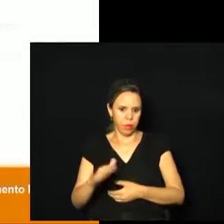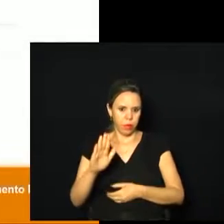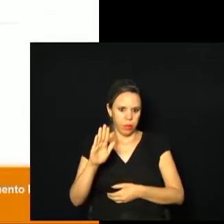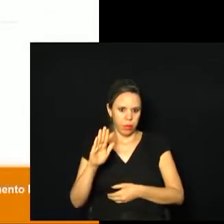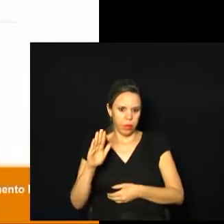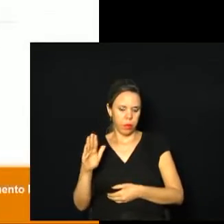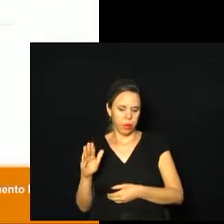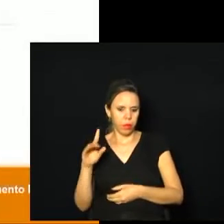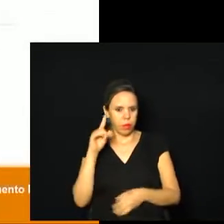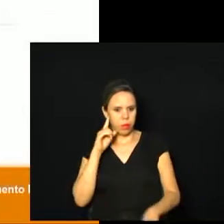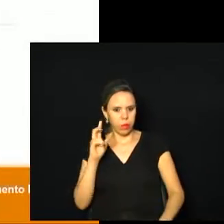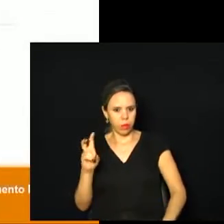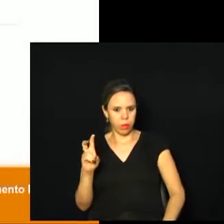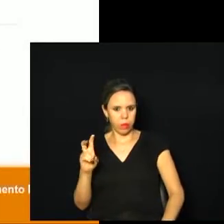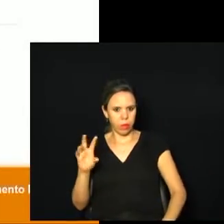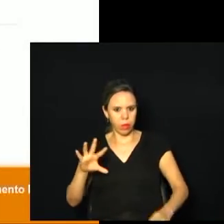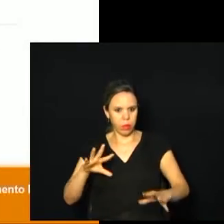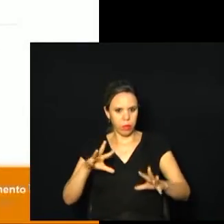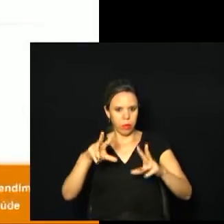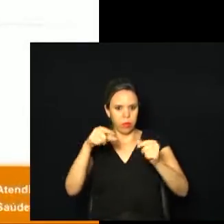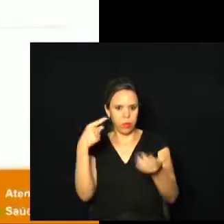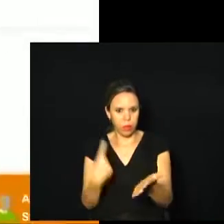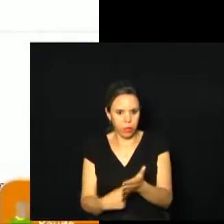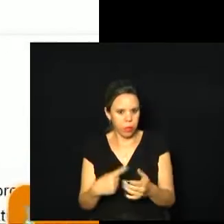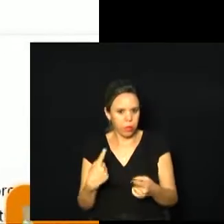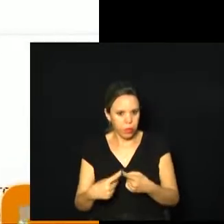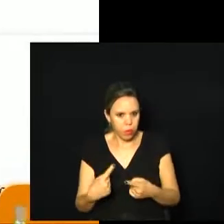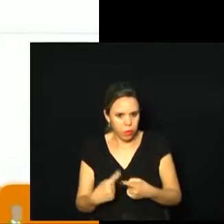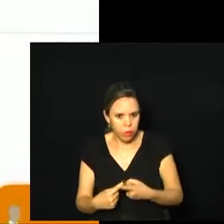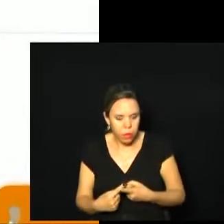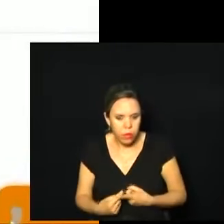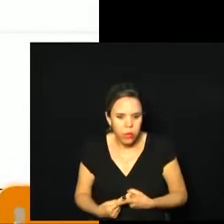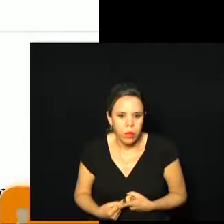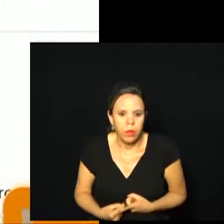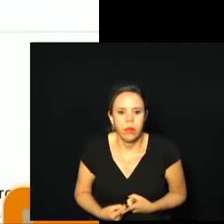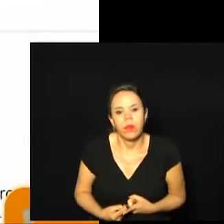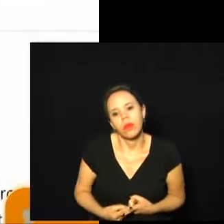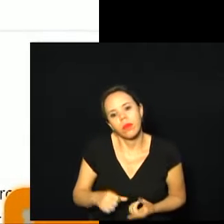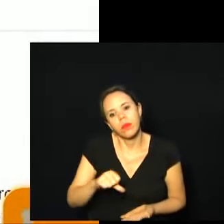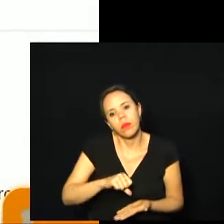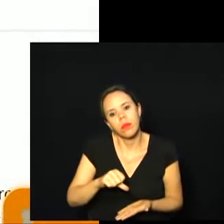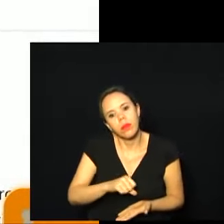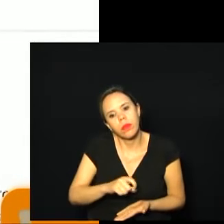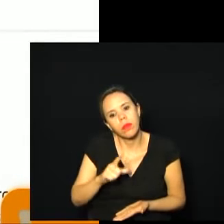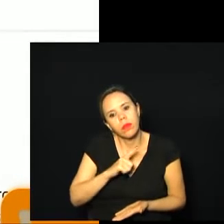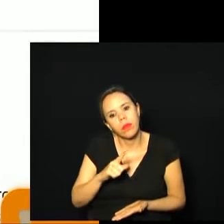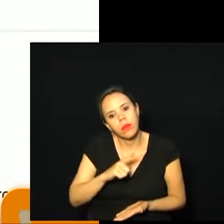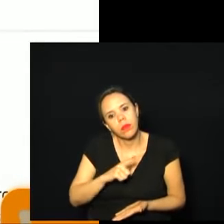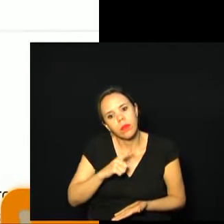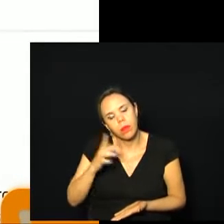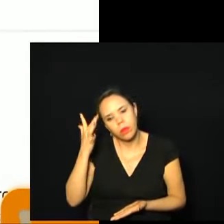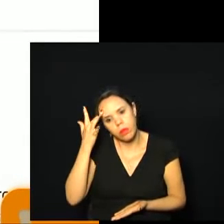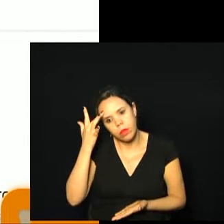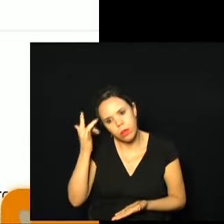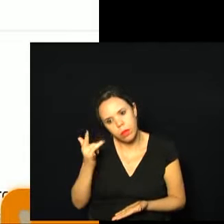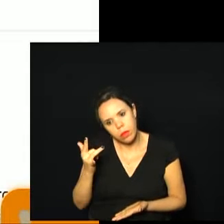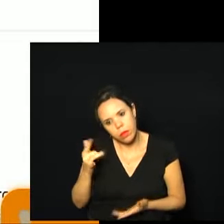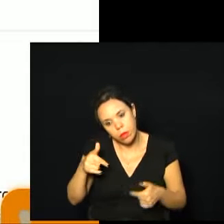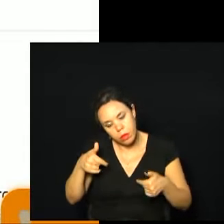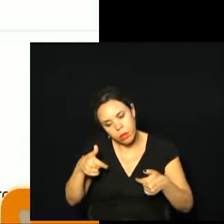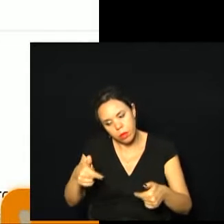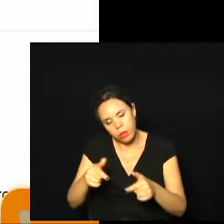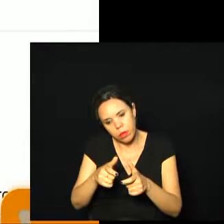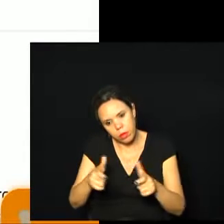aí nos dias 5, todo mundo agendou. Por quê? Porque essa região a gente vai ter amanhã uma